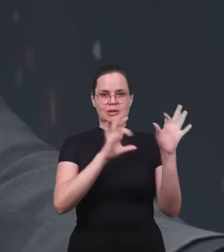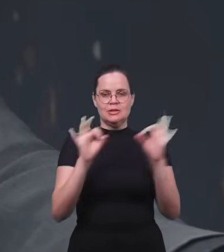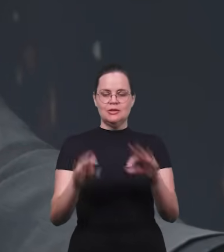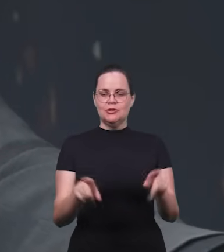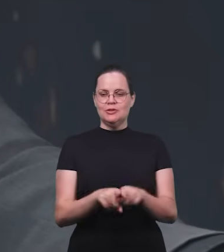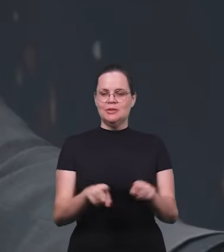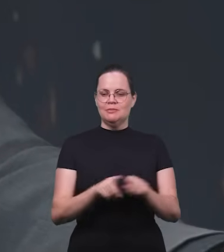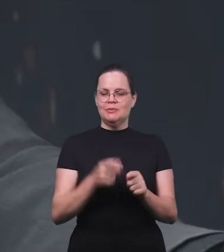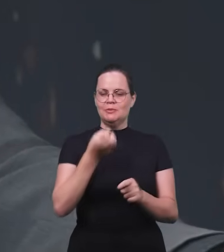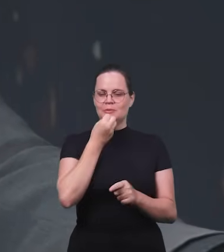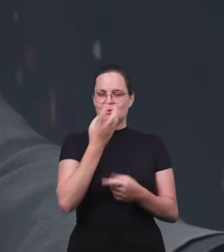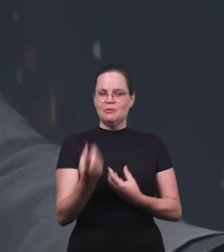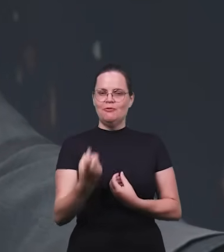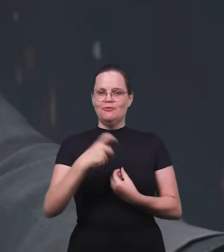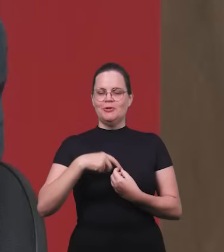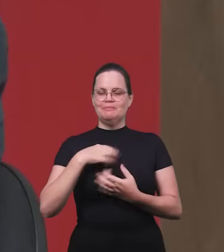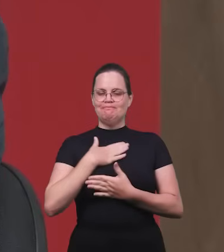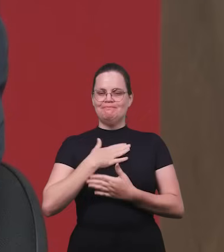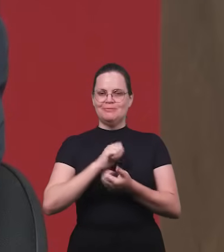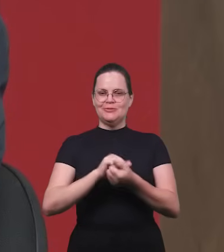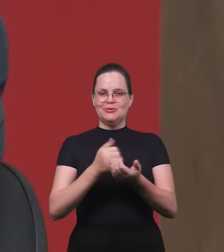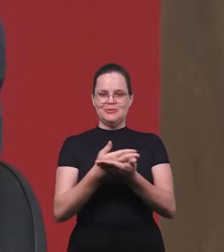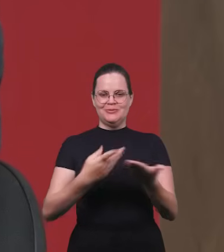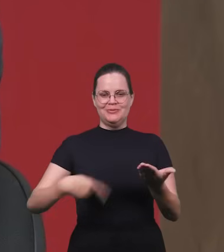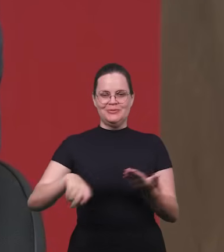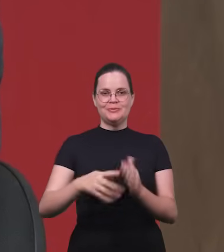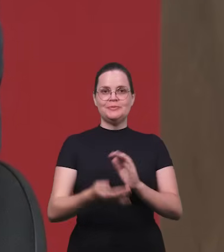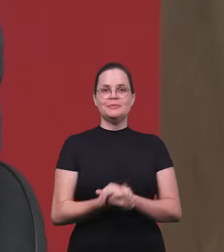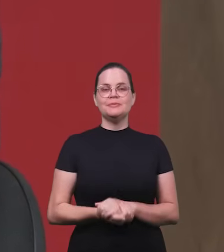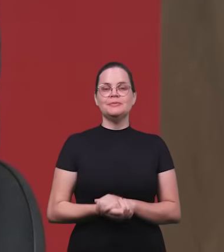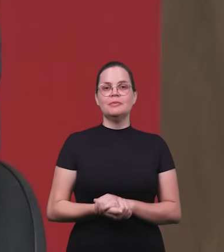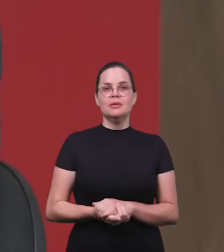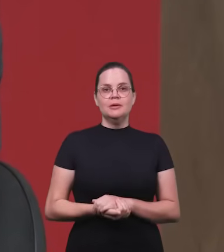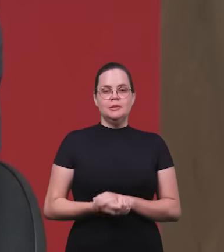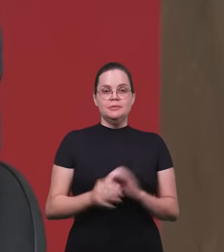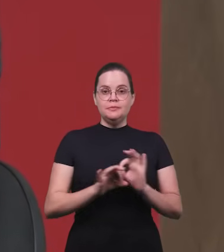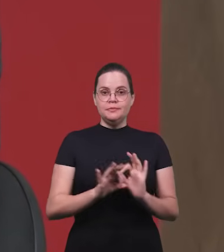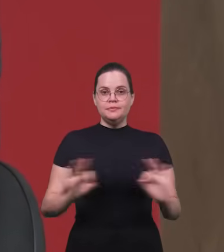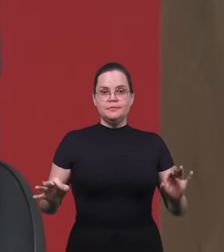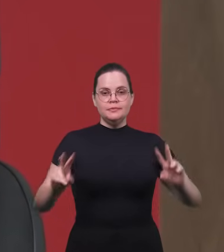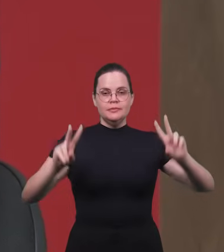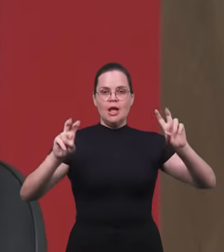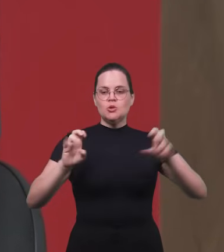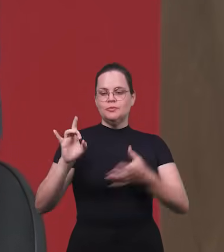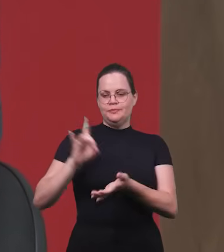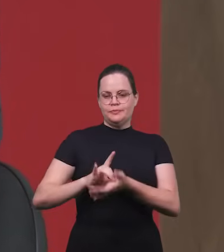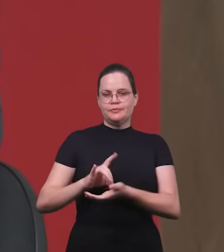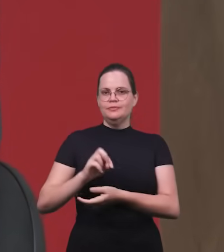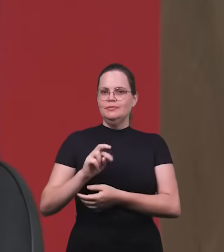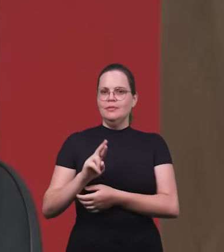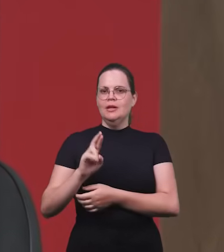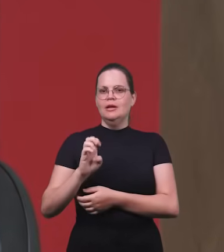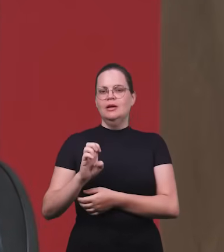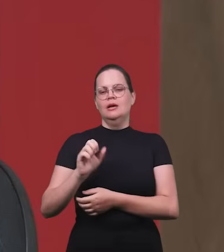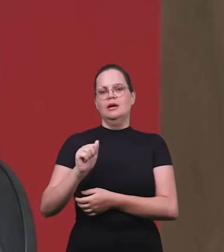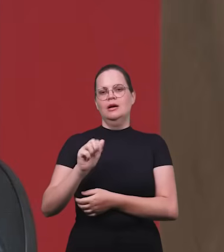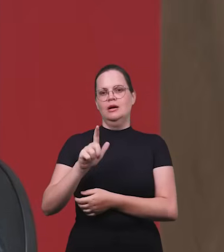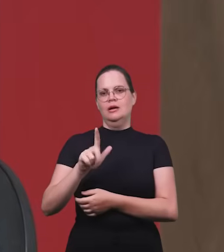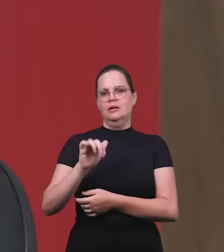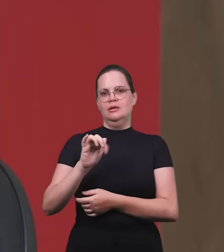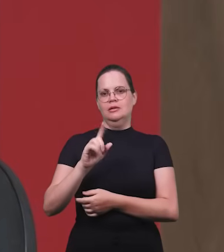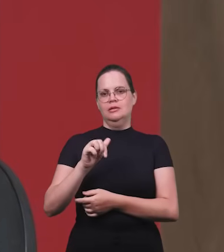a benção, está de volta, né? Maravilha, muito bom. Bom, falando então a respeito desse tema, a realidade, há um texto base